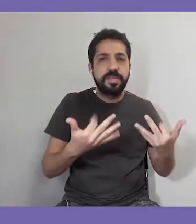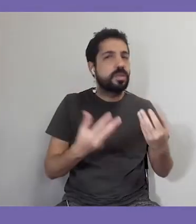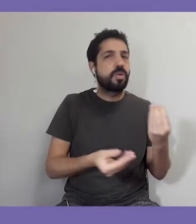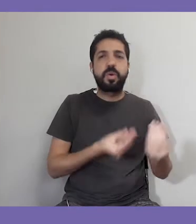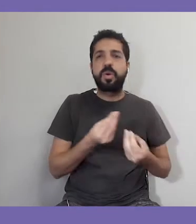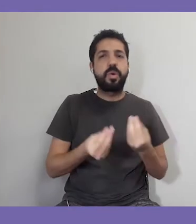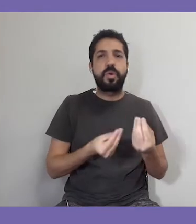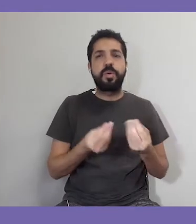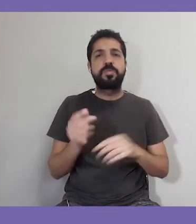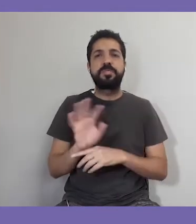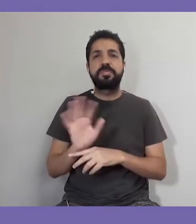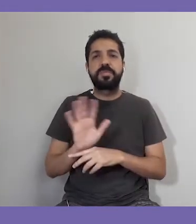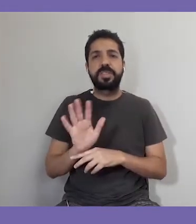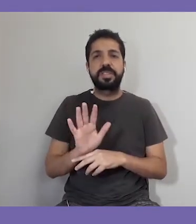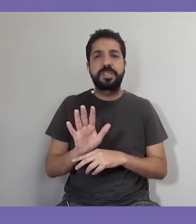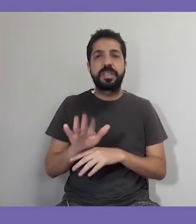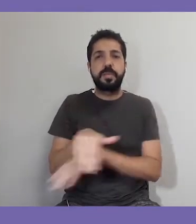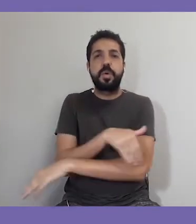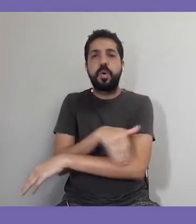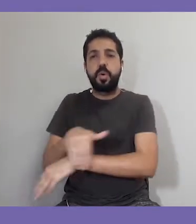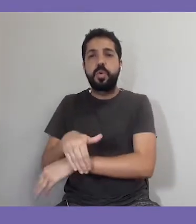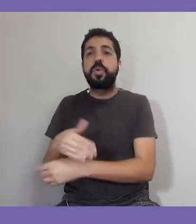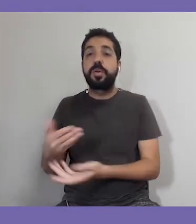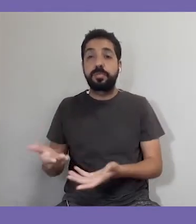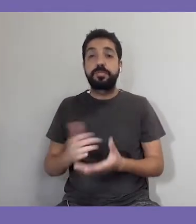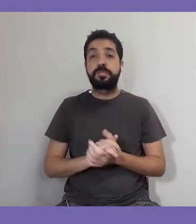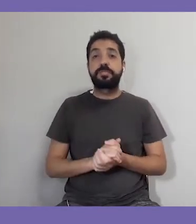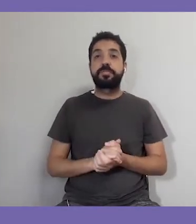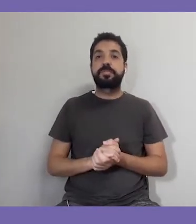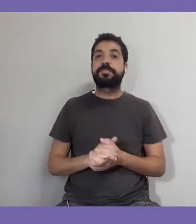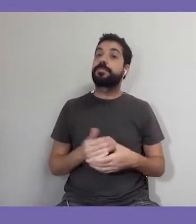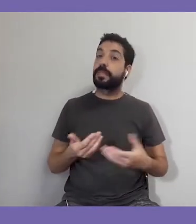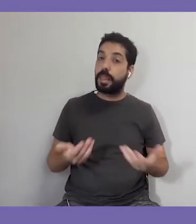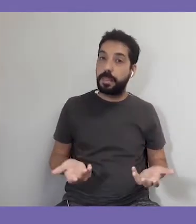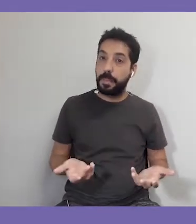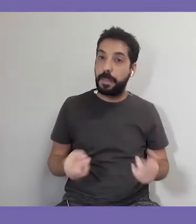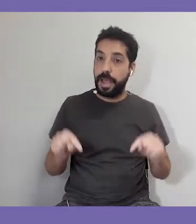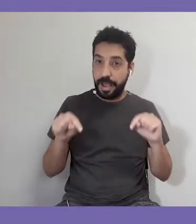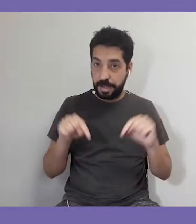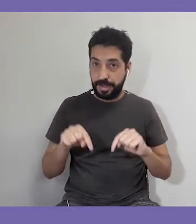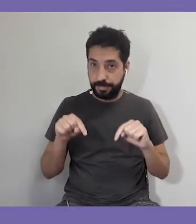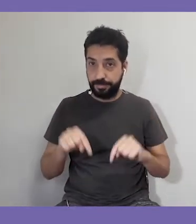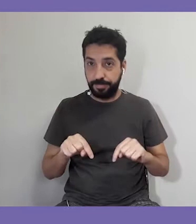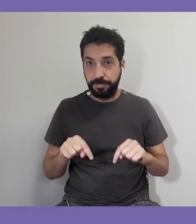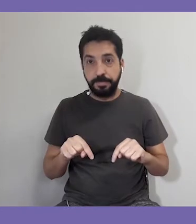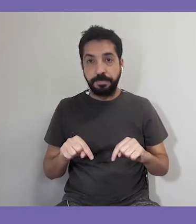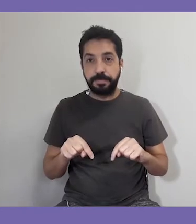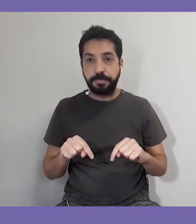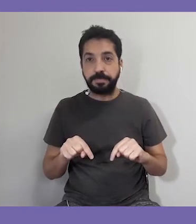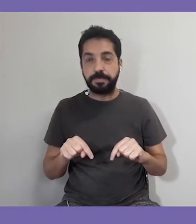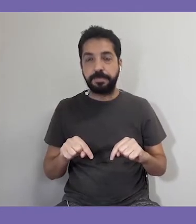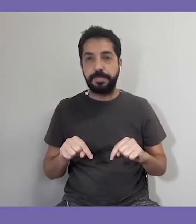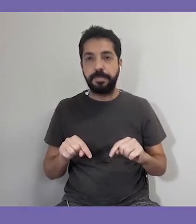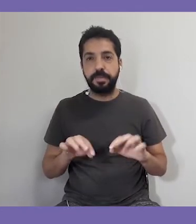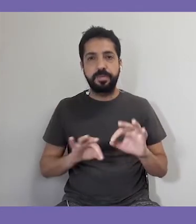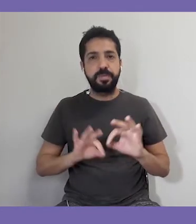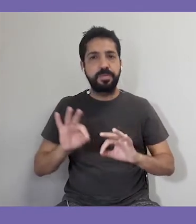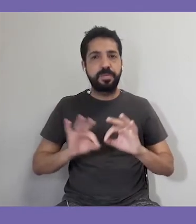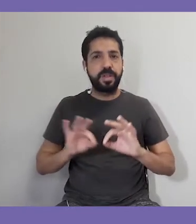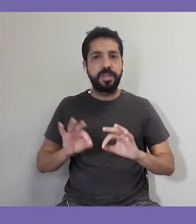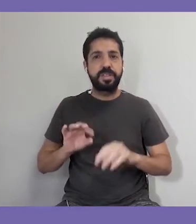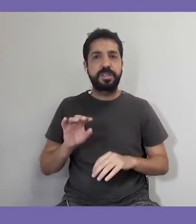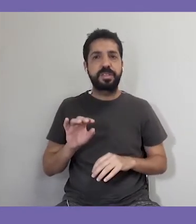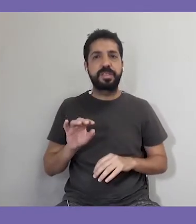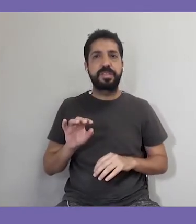Fala um pouquinho como é que está em Juazeiro a questão dos cinemas de rua. Assim, aqui